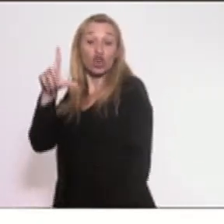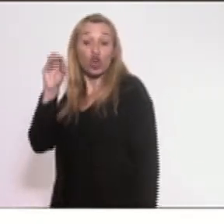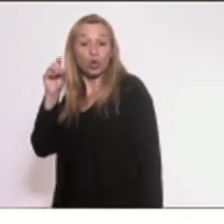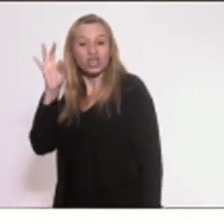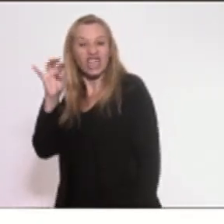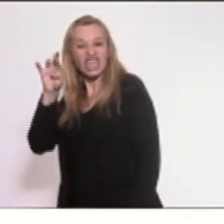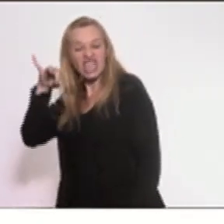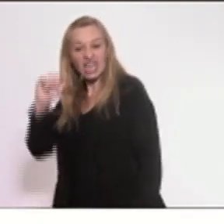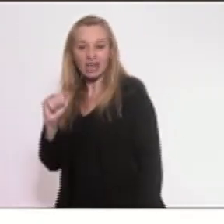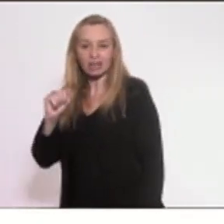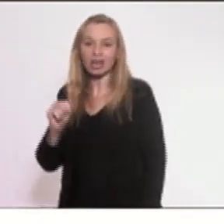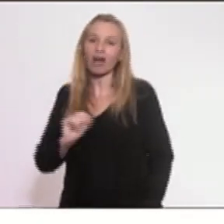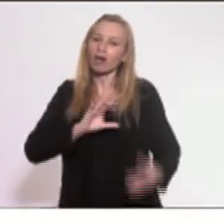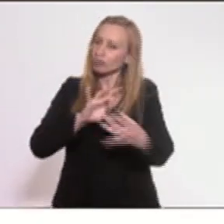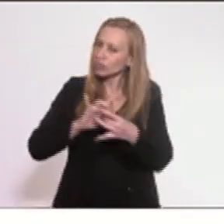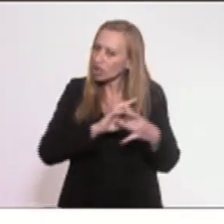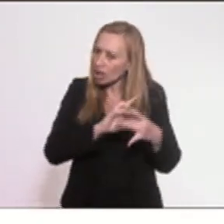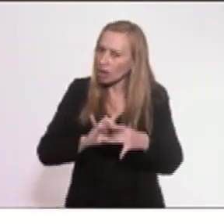A União,